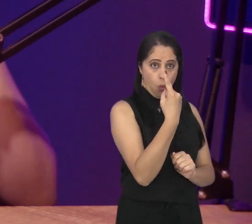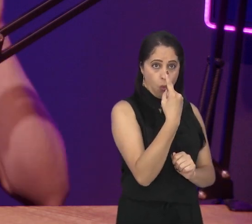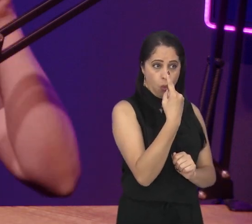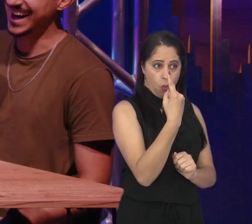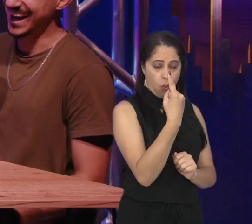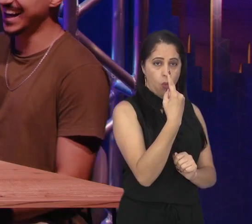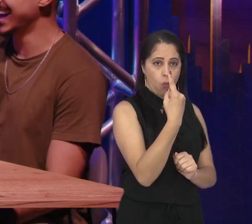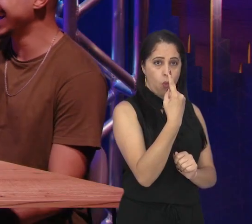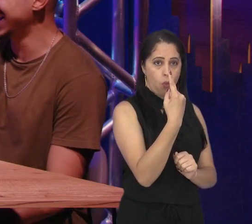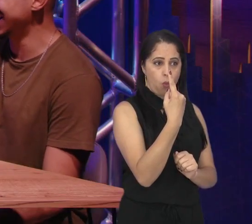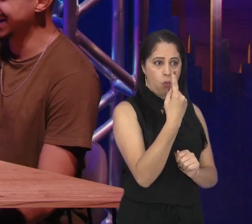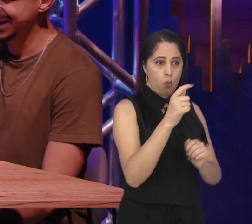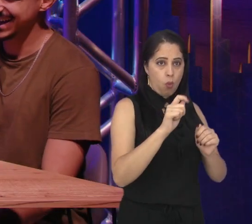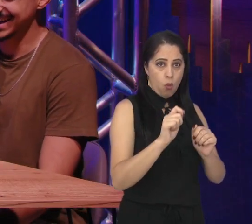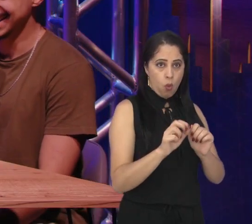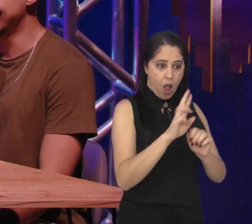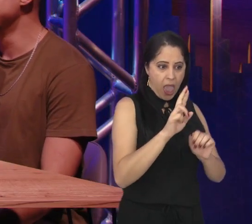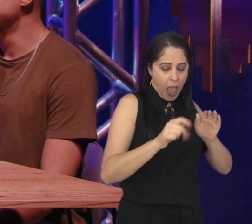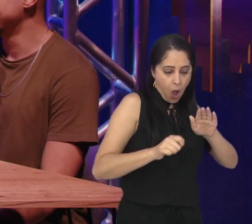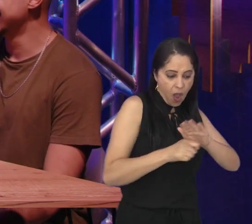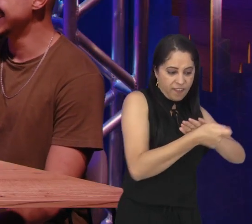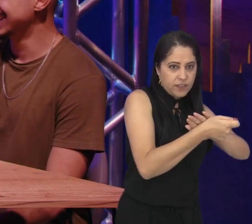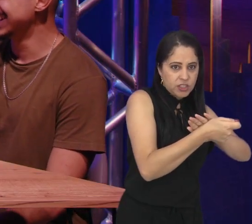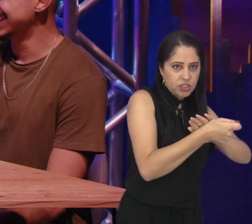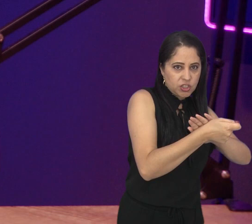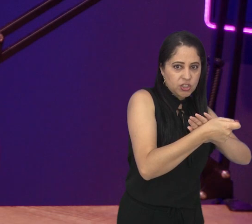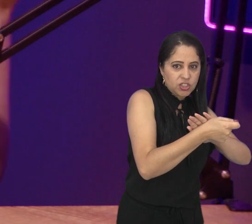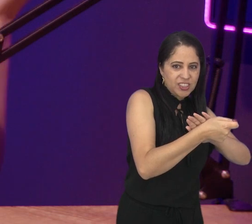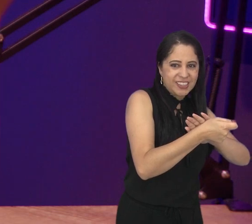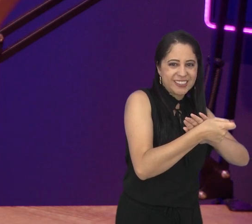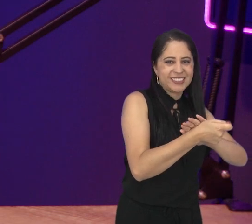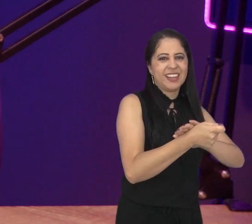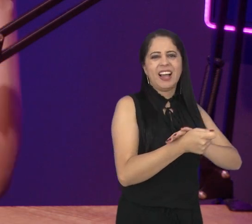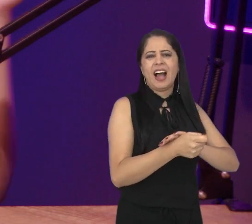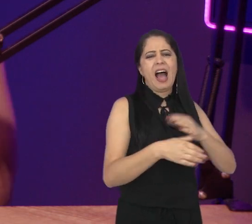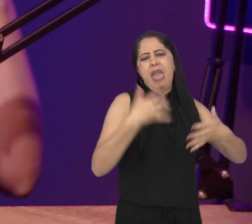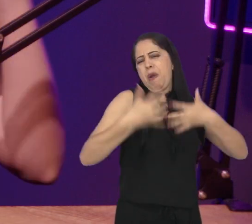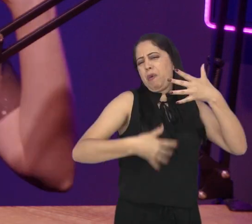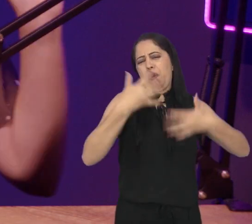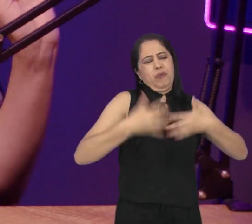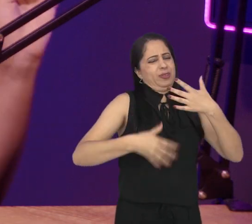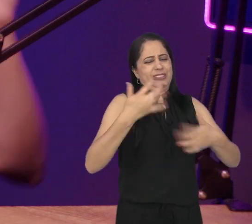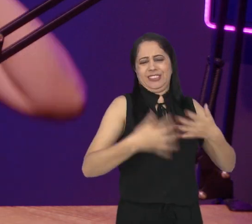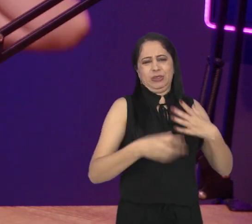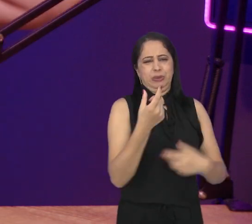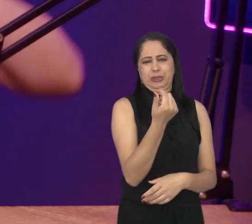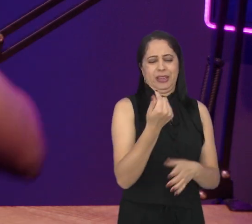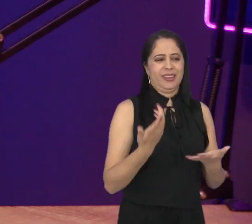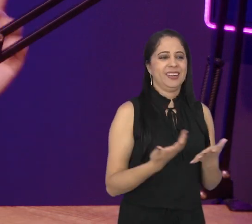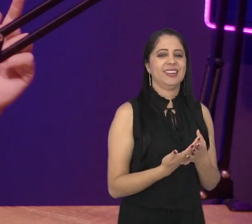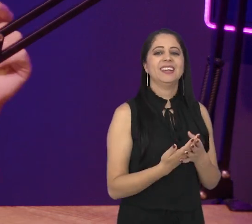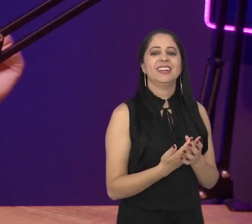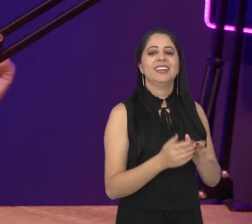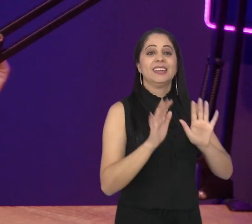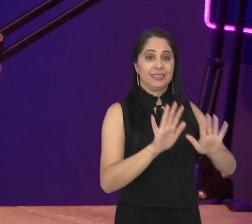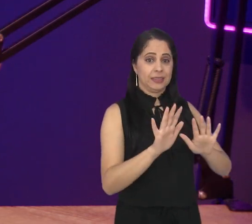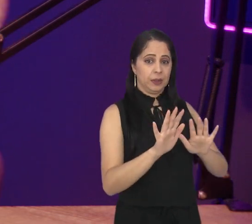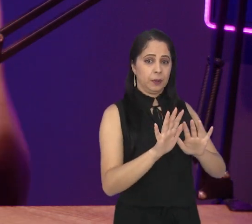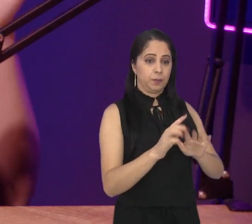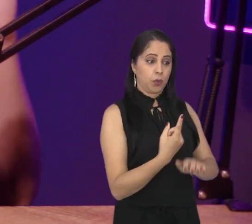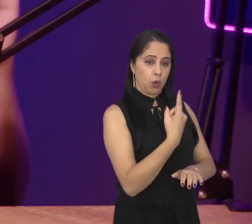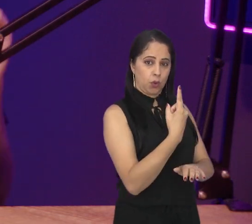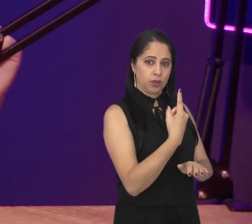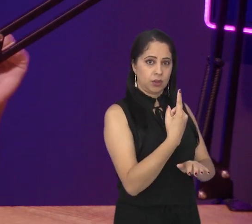cada um euro, tá, $1 e euro e real. e real, tô confusa, mas